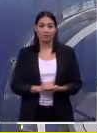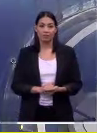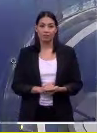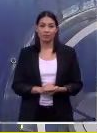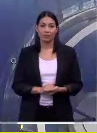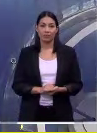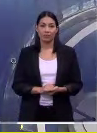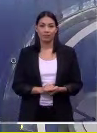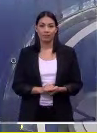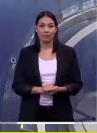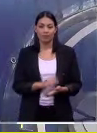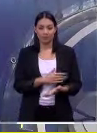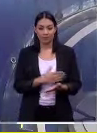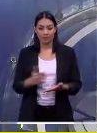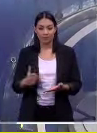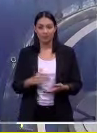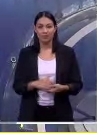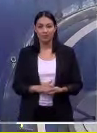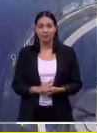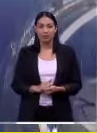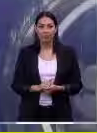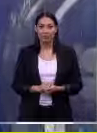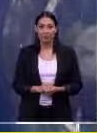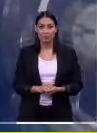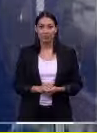bolas posicionadas. Valendo!